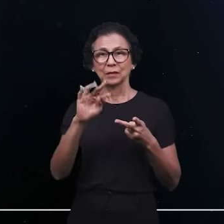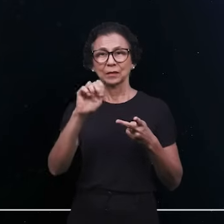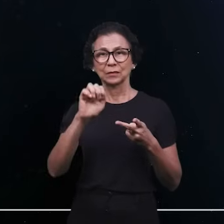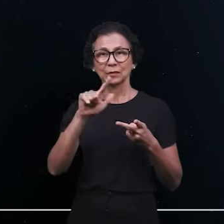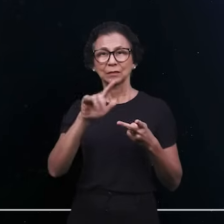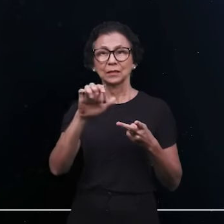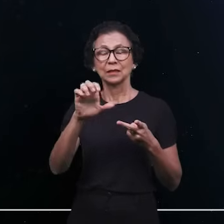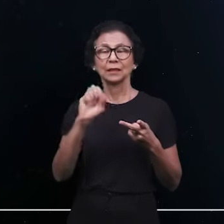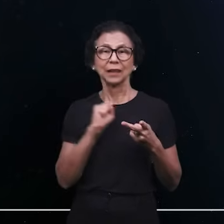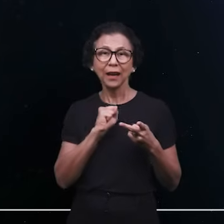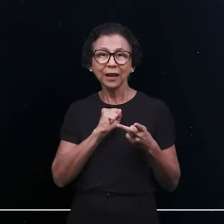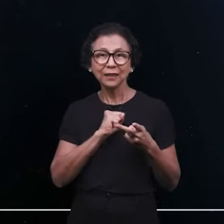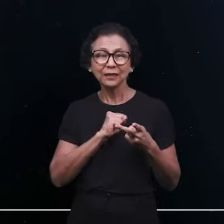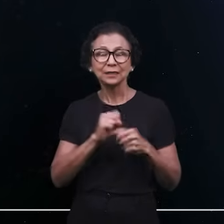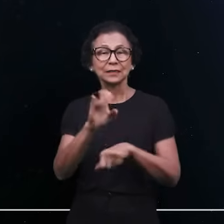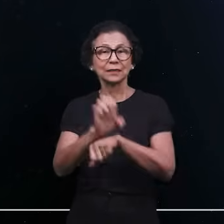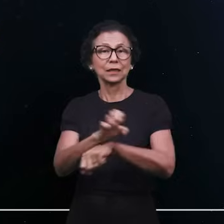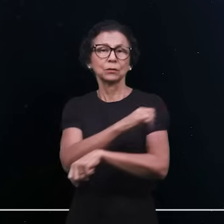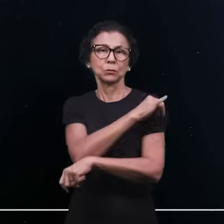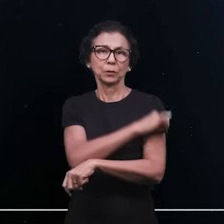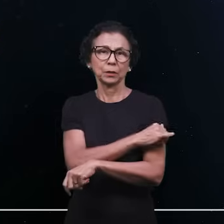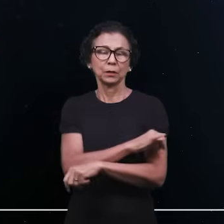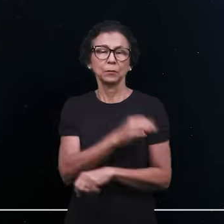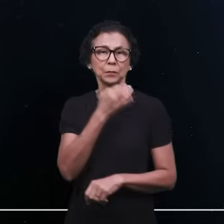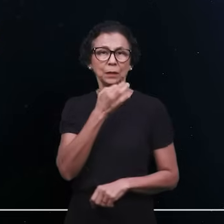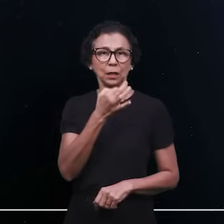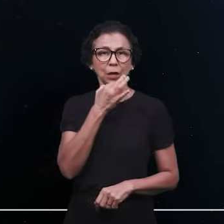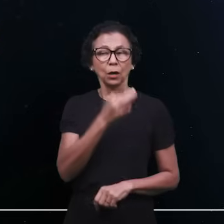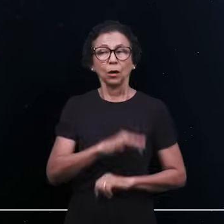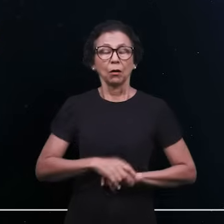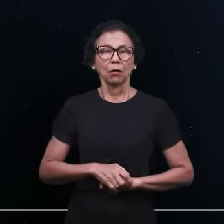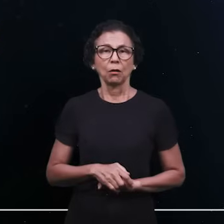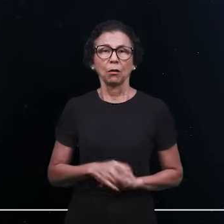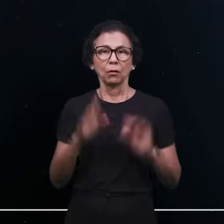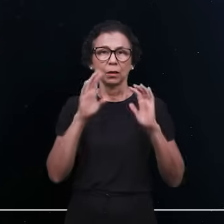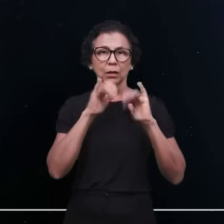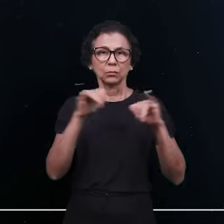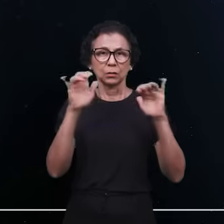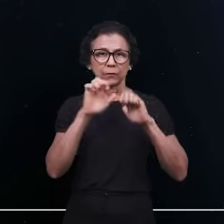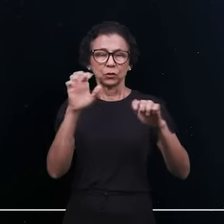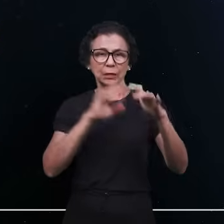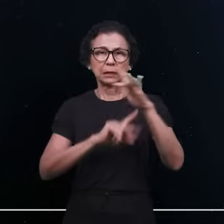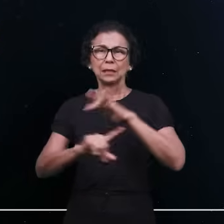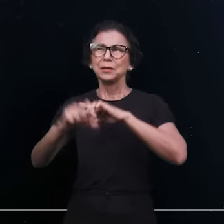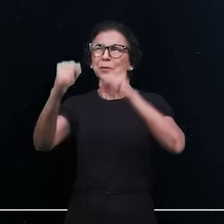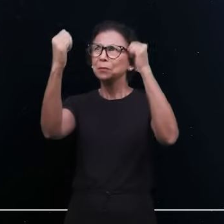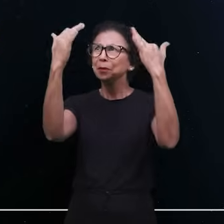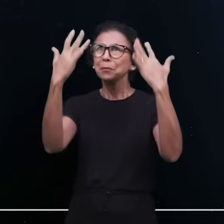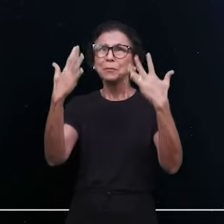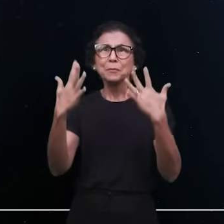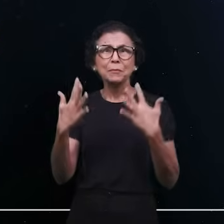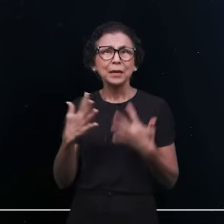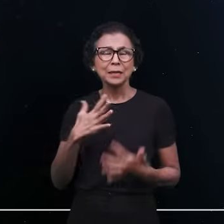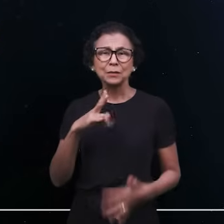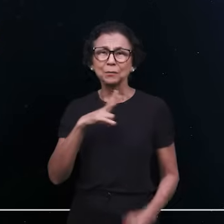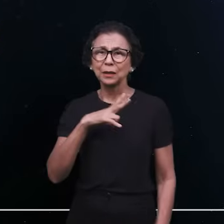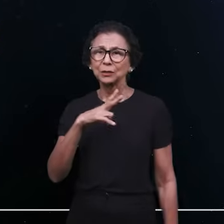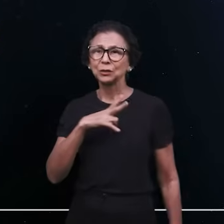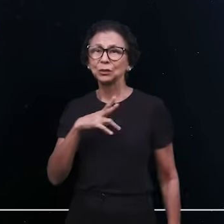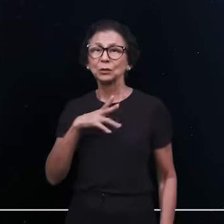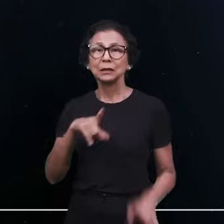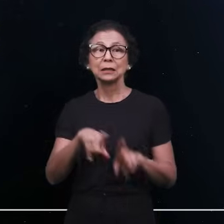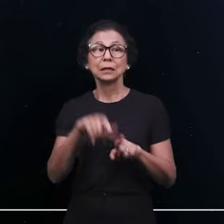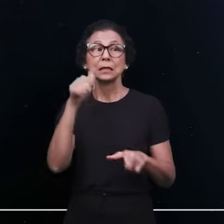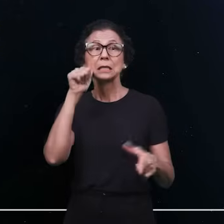Ferreira, que é de Volta Redonda, no Rio de Janeiro, diz o seguinte: esse programa tem sido uma grande bênção para mim e para